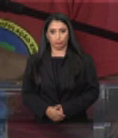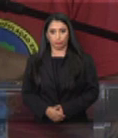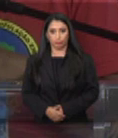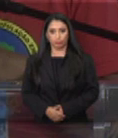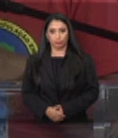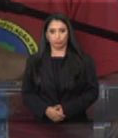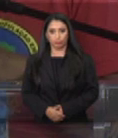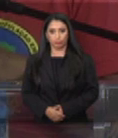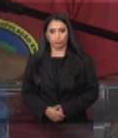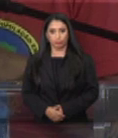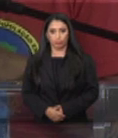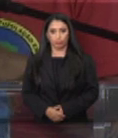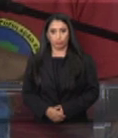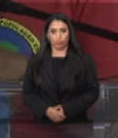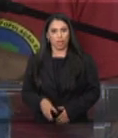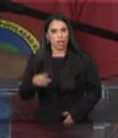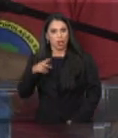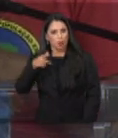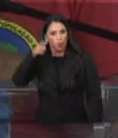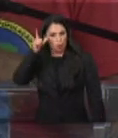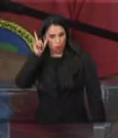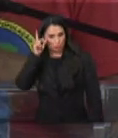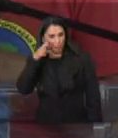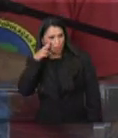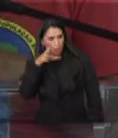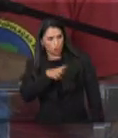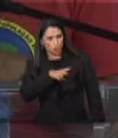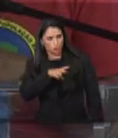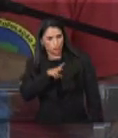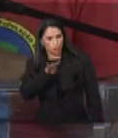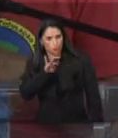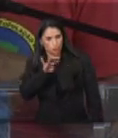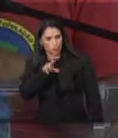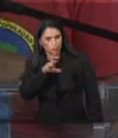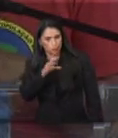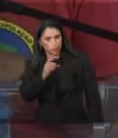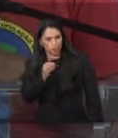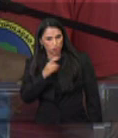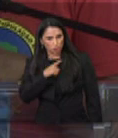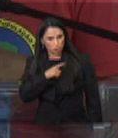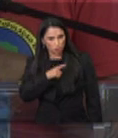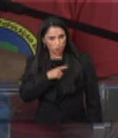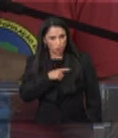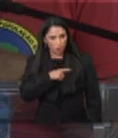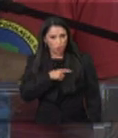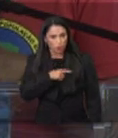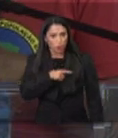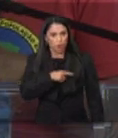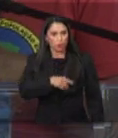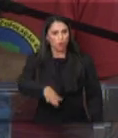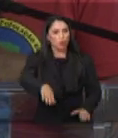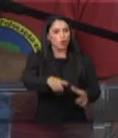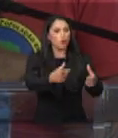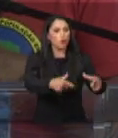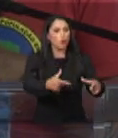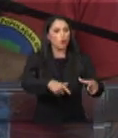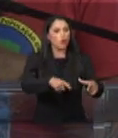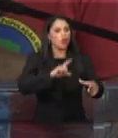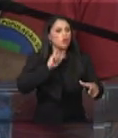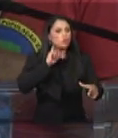de ontem um bicho na imundice do pátio